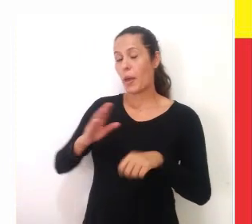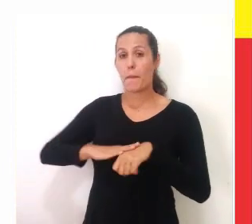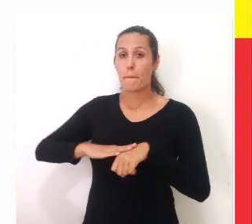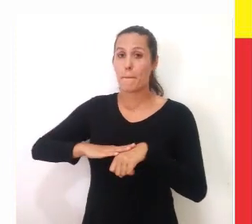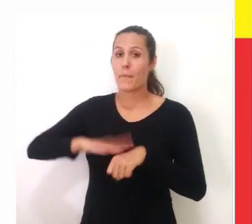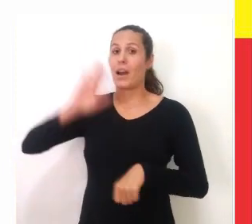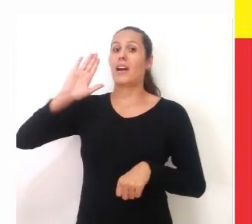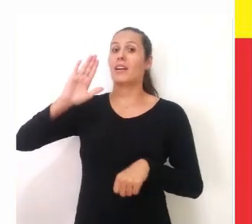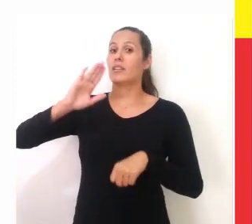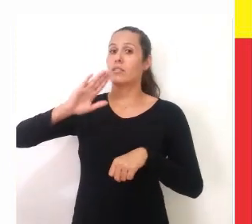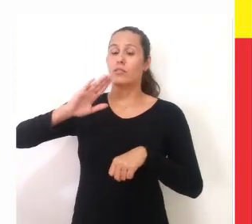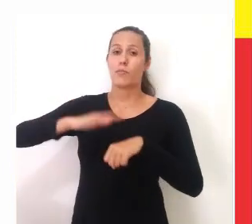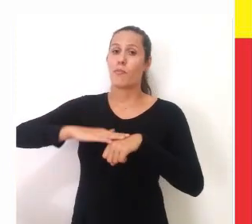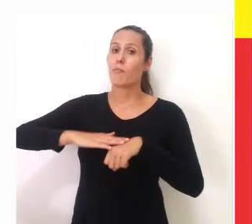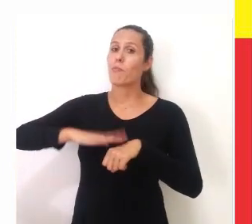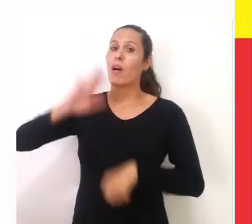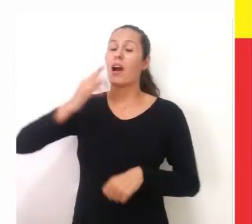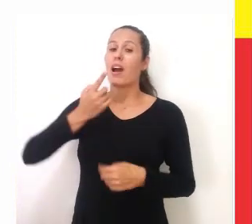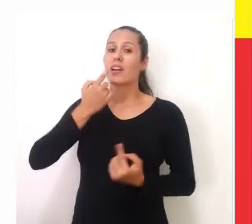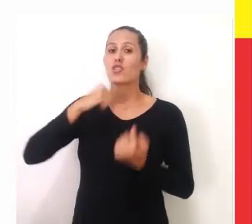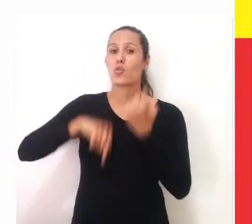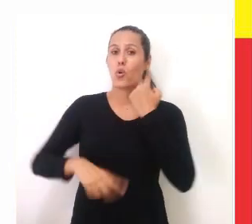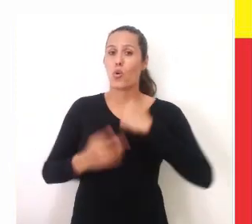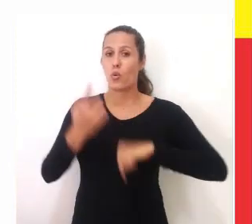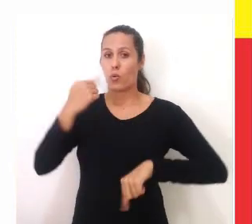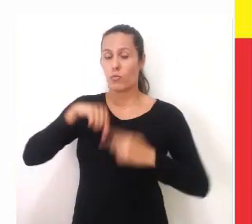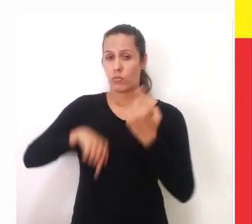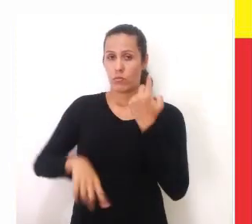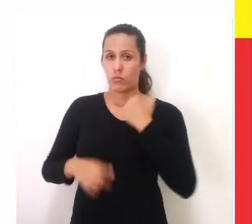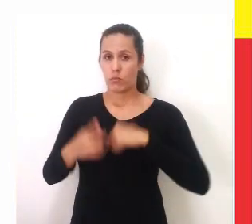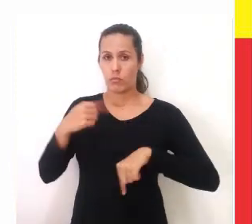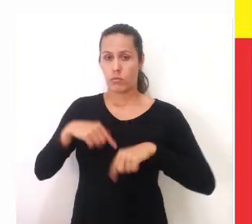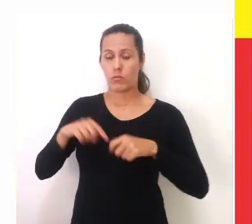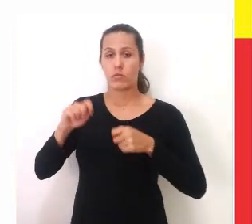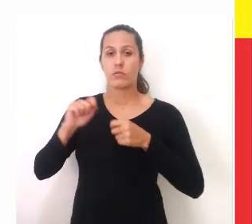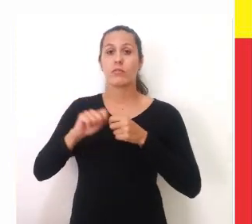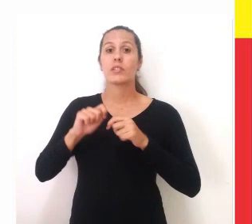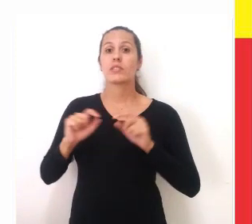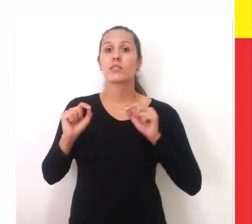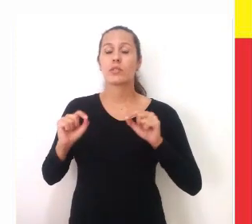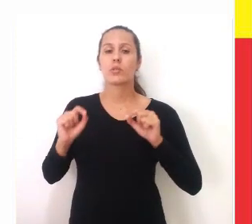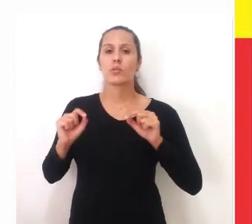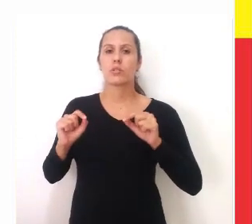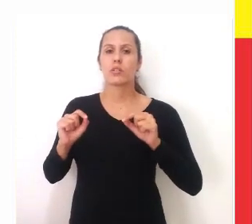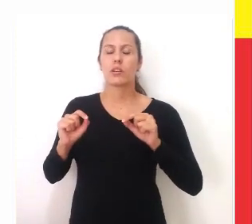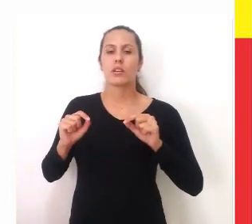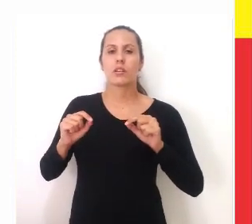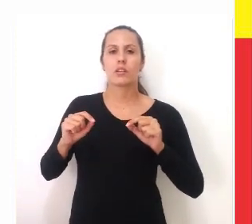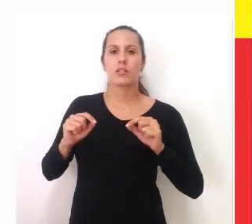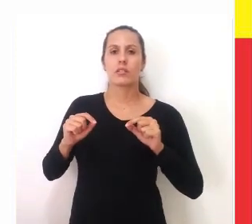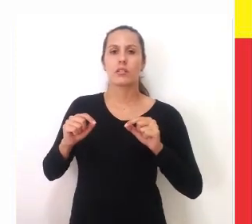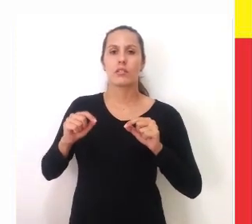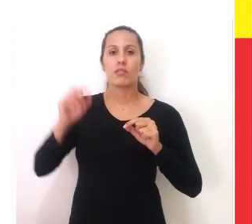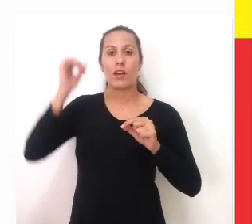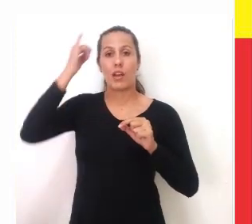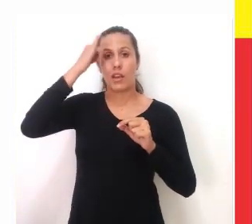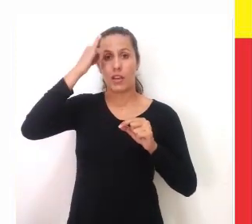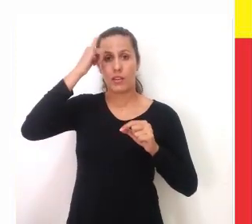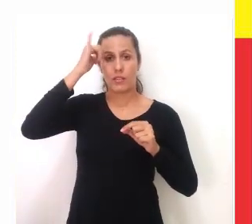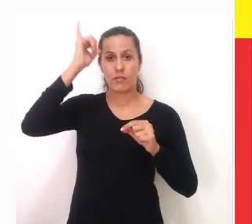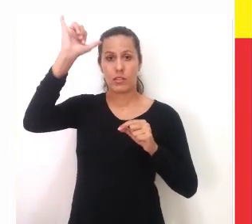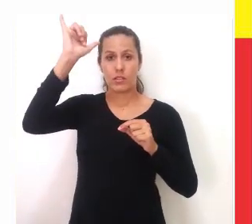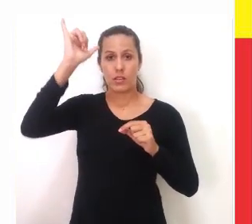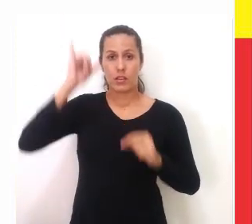Como é hormônio mais hormônio, vai inibir